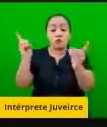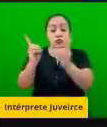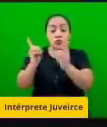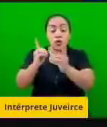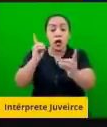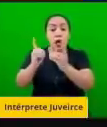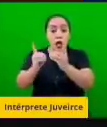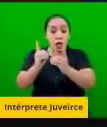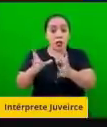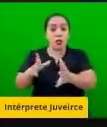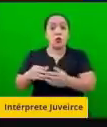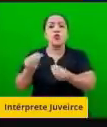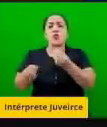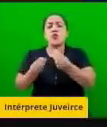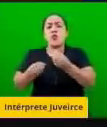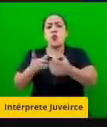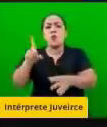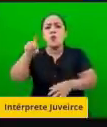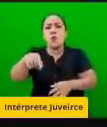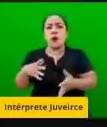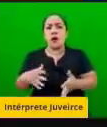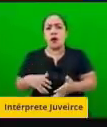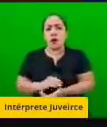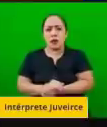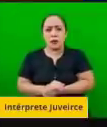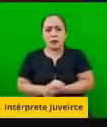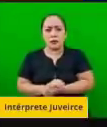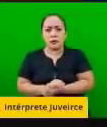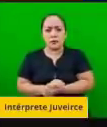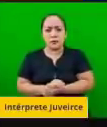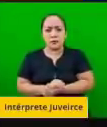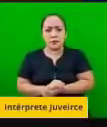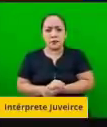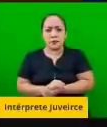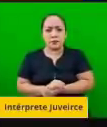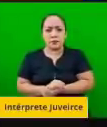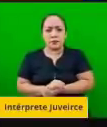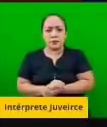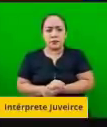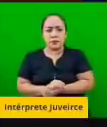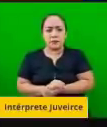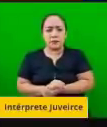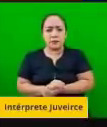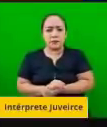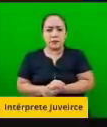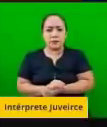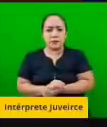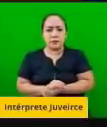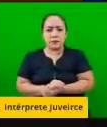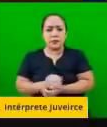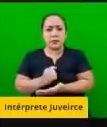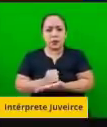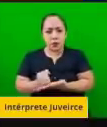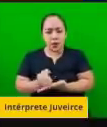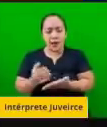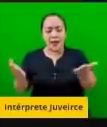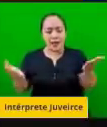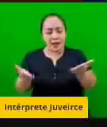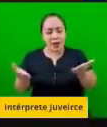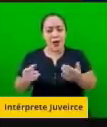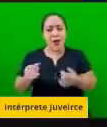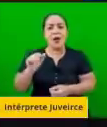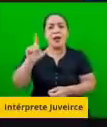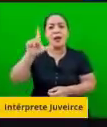a sua realidade social e o contexto histórico daquele documento. Agora sim, a professora Larissa